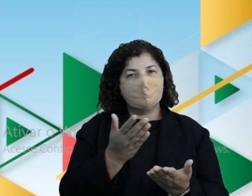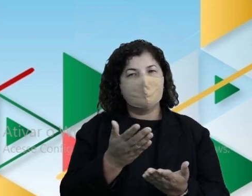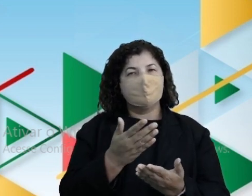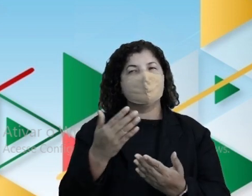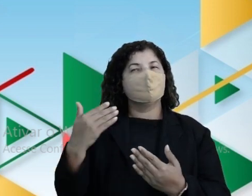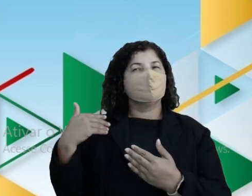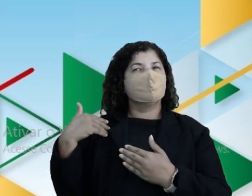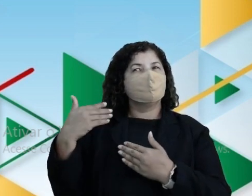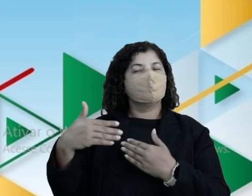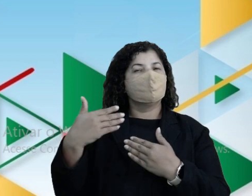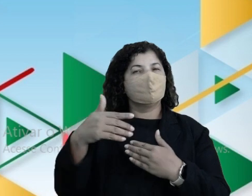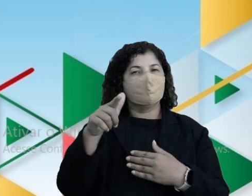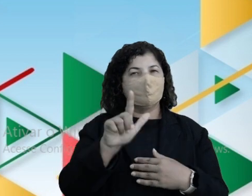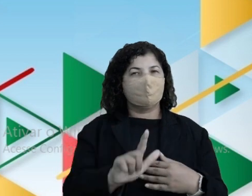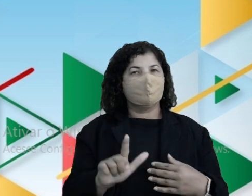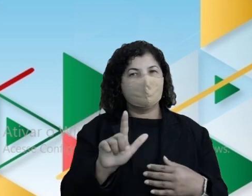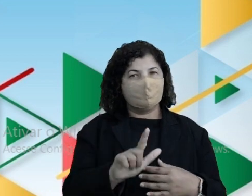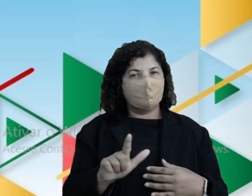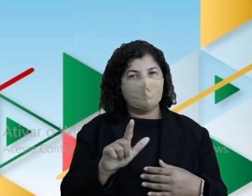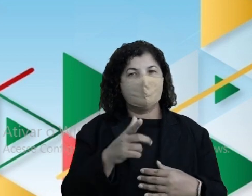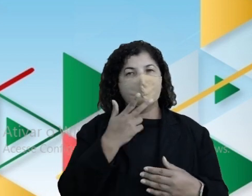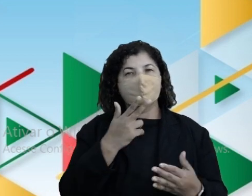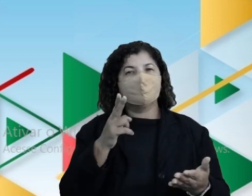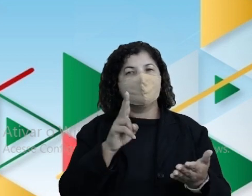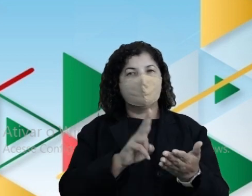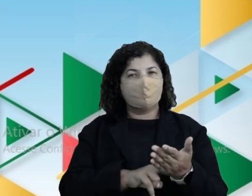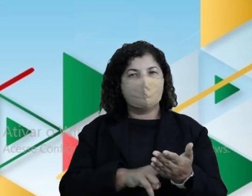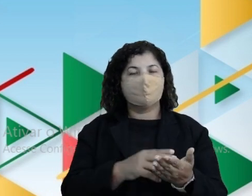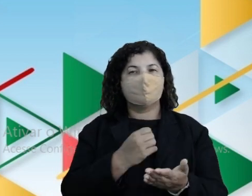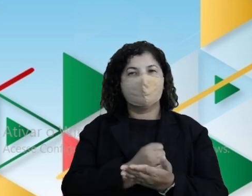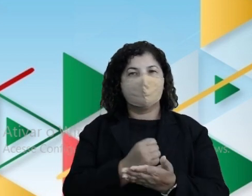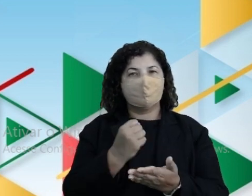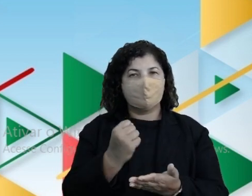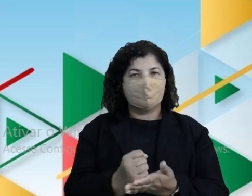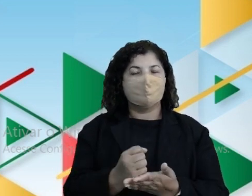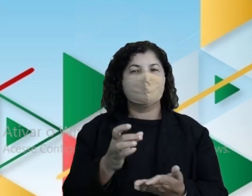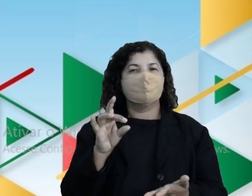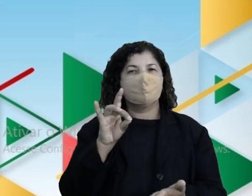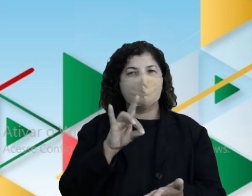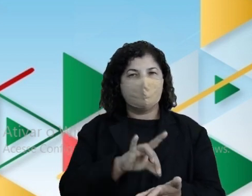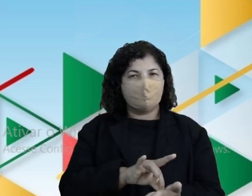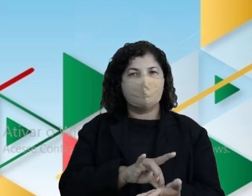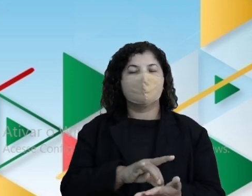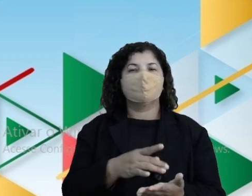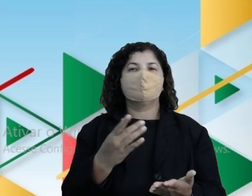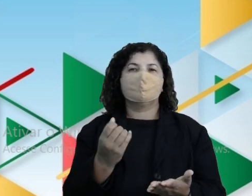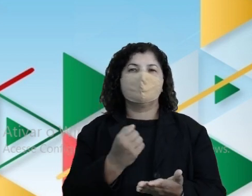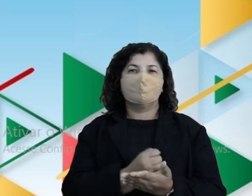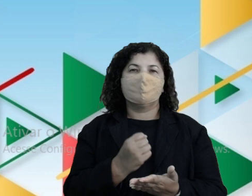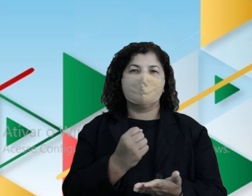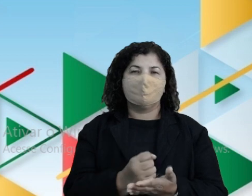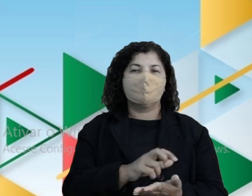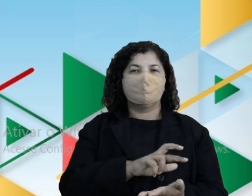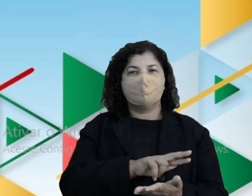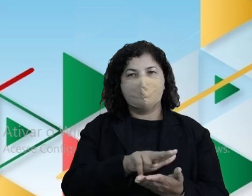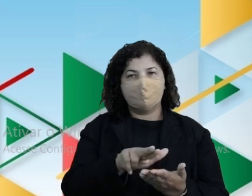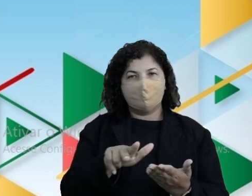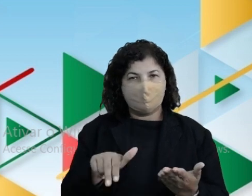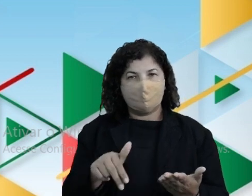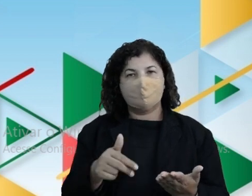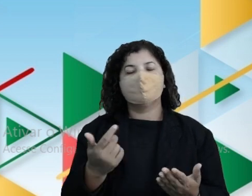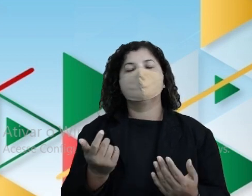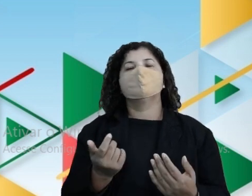relatos literários, né, cartas, documentos oficiais, documentos diversos,